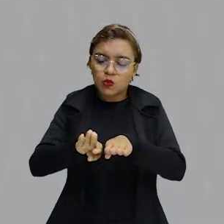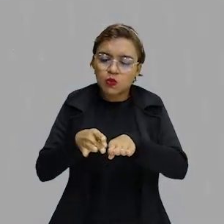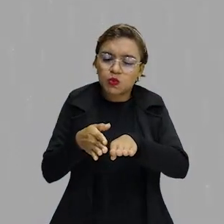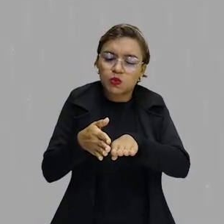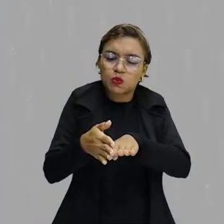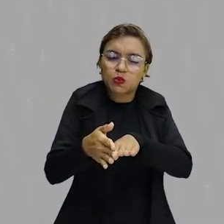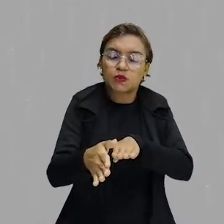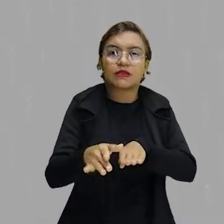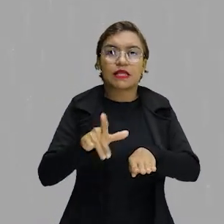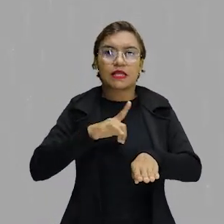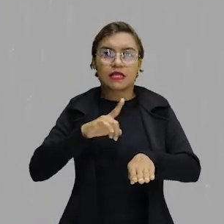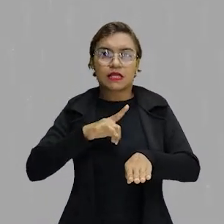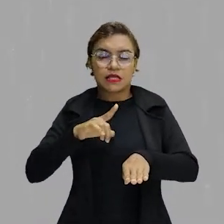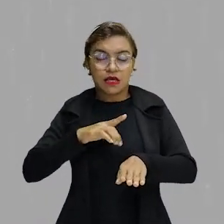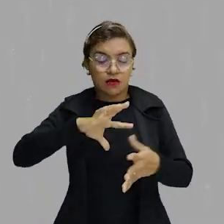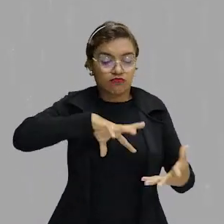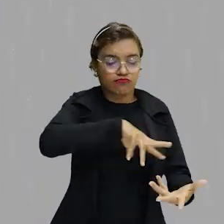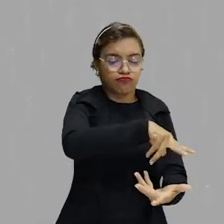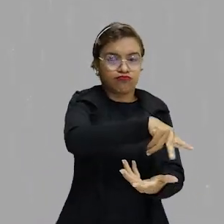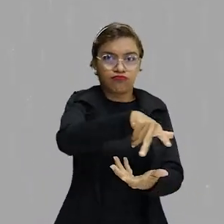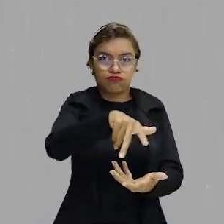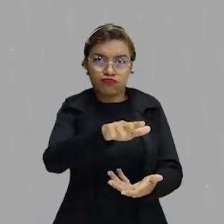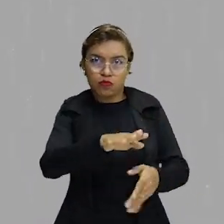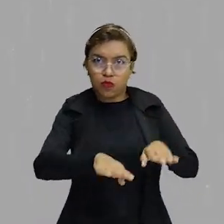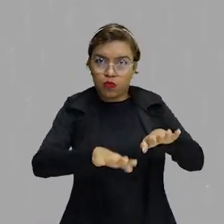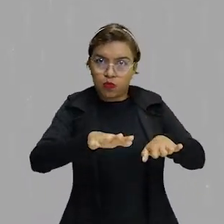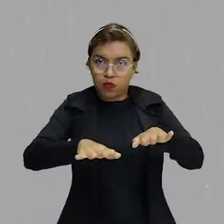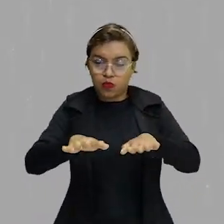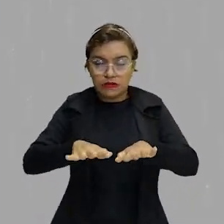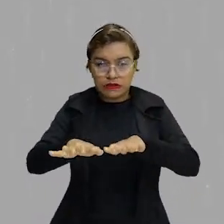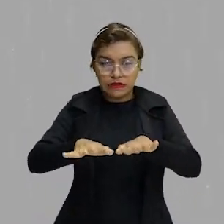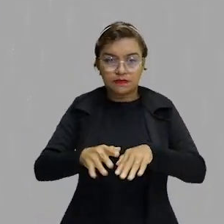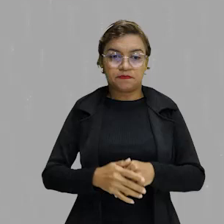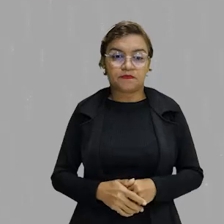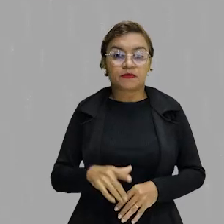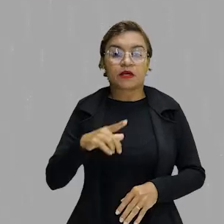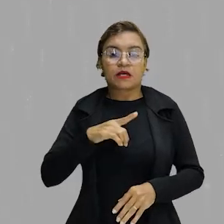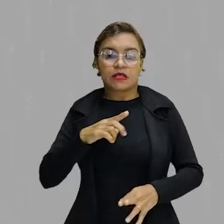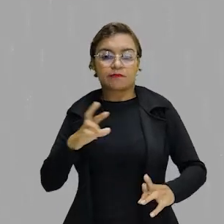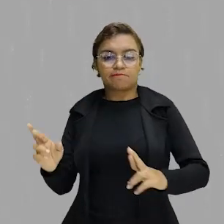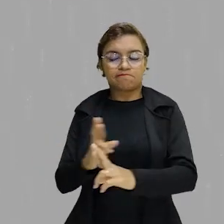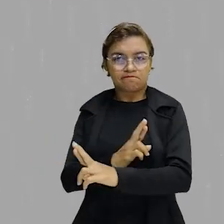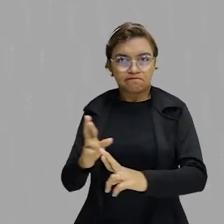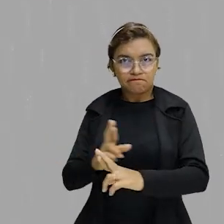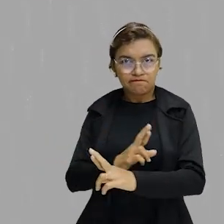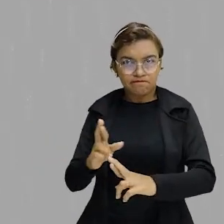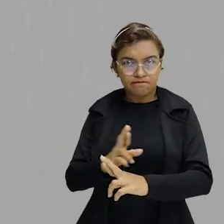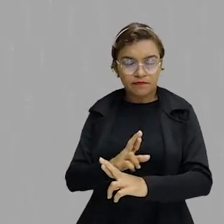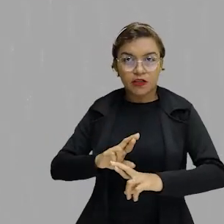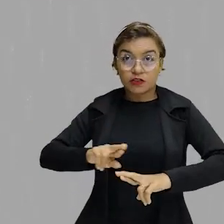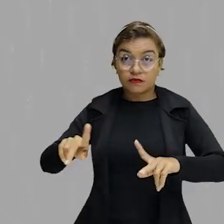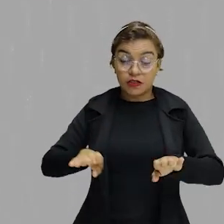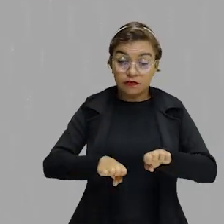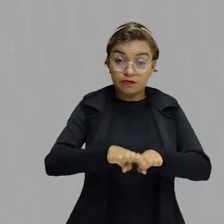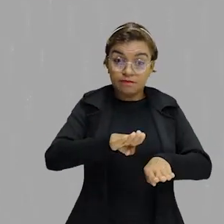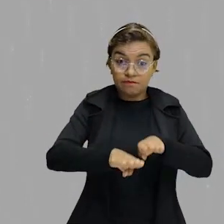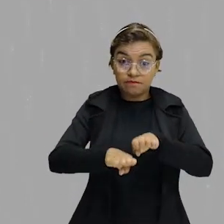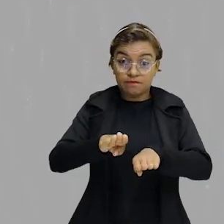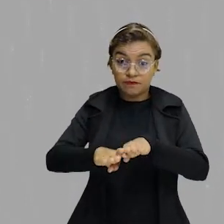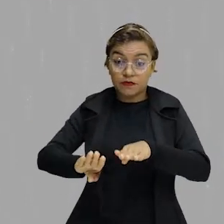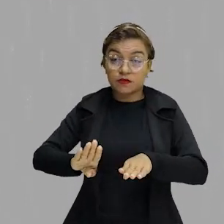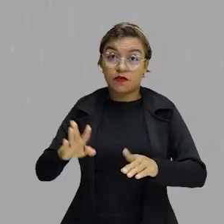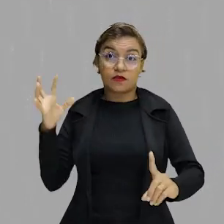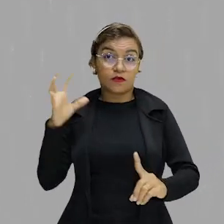quais se segmenta a nossa crosta terrestre, tá certo? A interação entre as diferentes placas provoca uma série